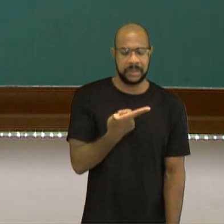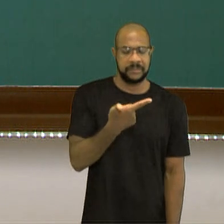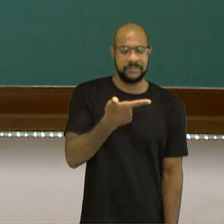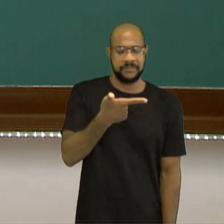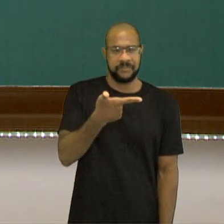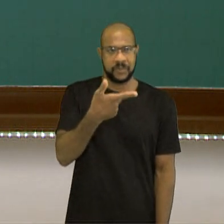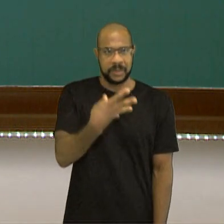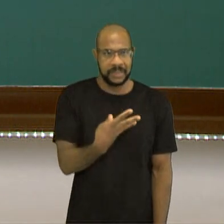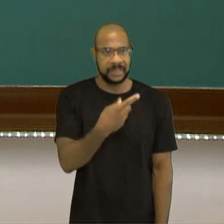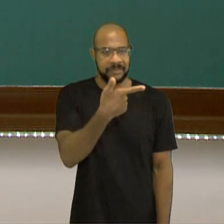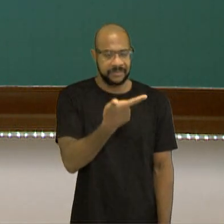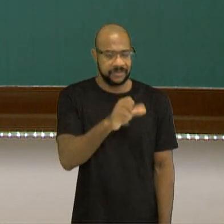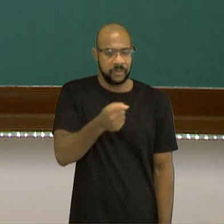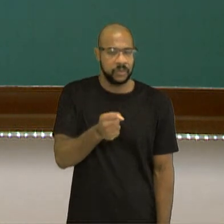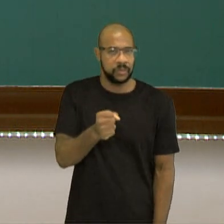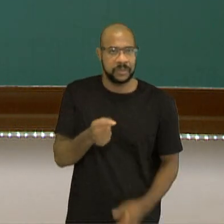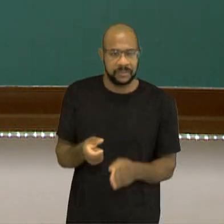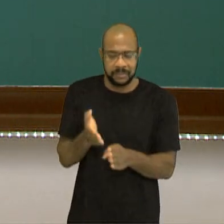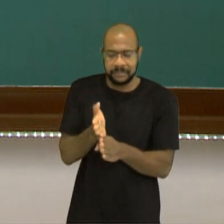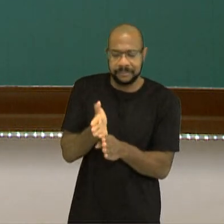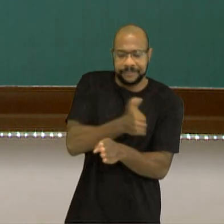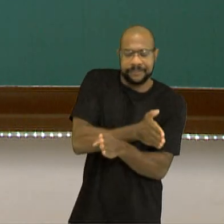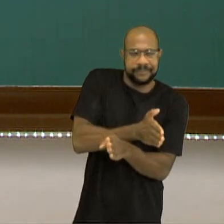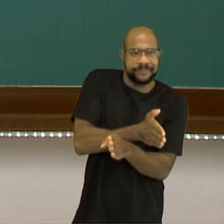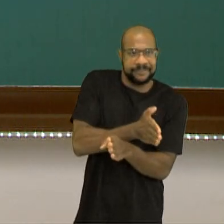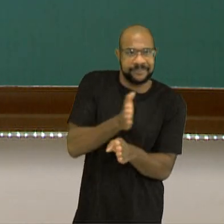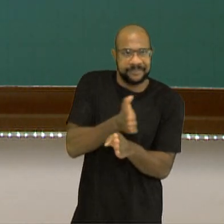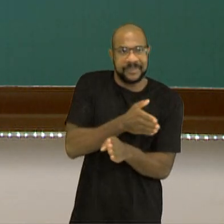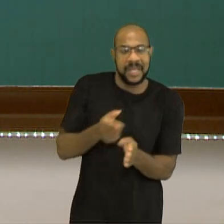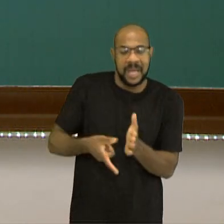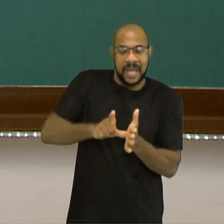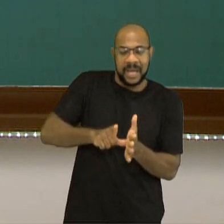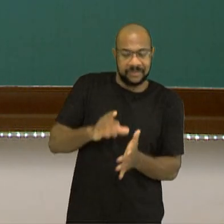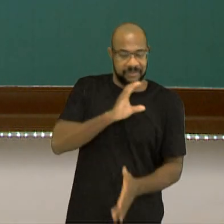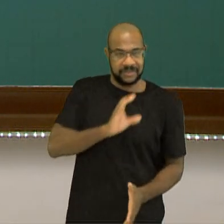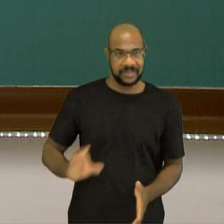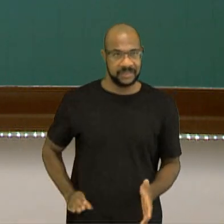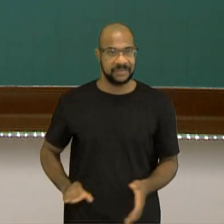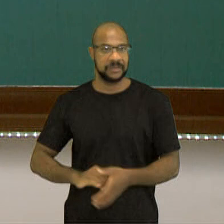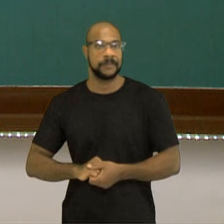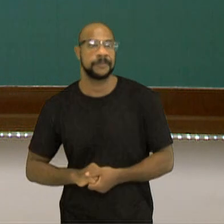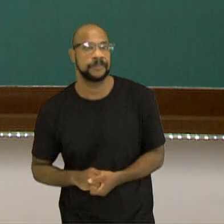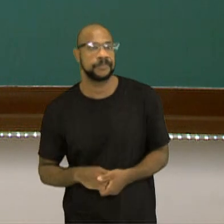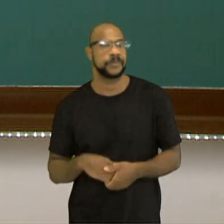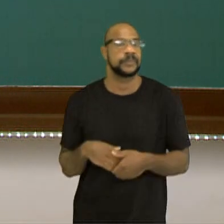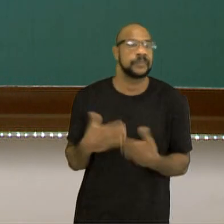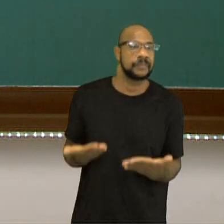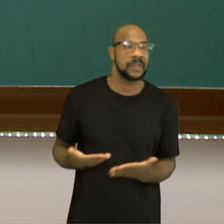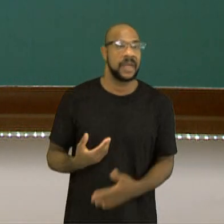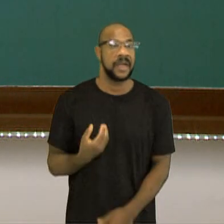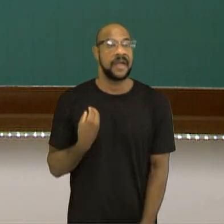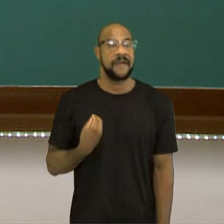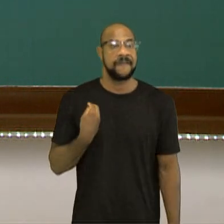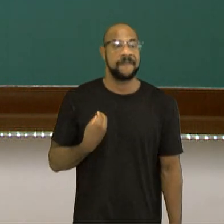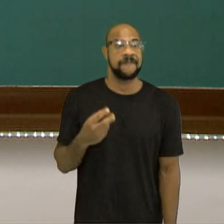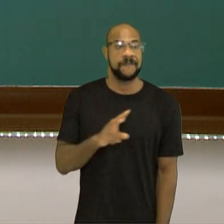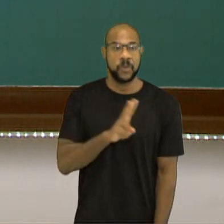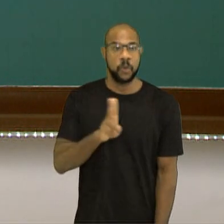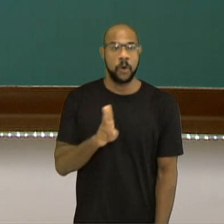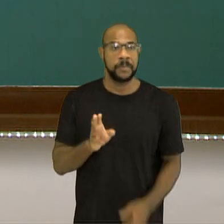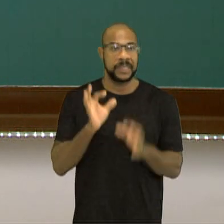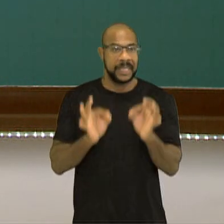a.C. e 347 a.C. Seu verdadeiro nome era Aristócles,